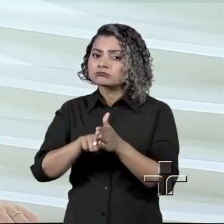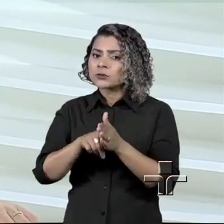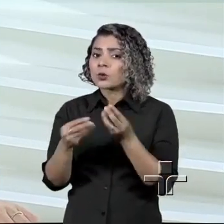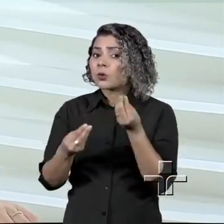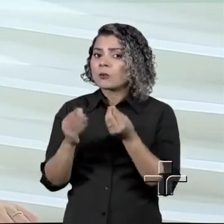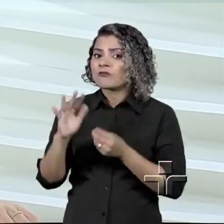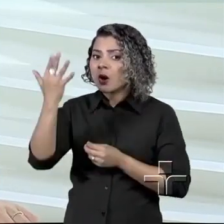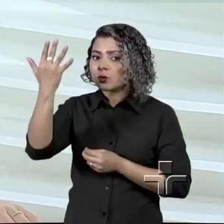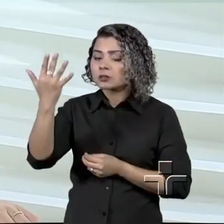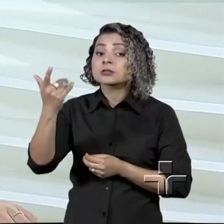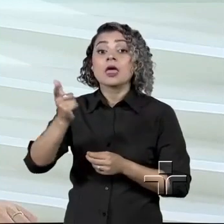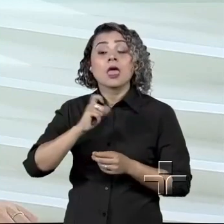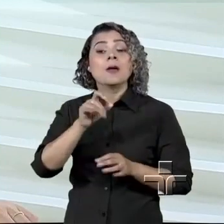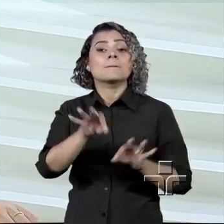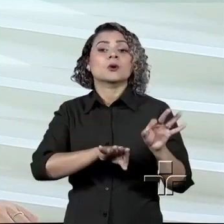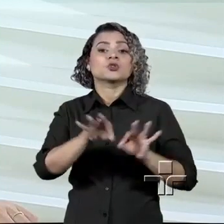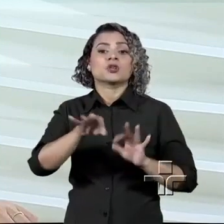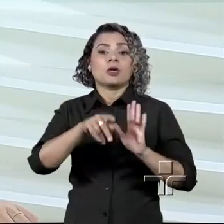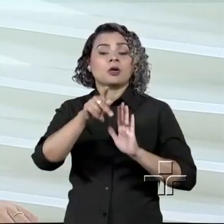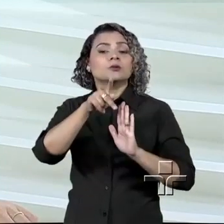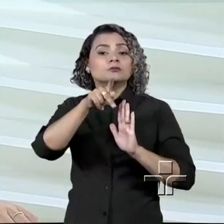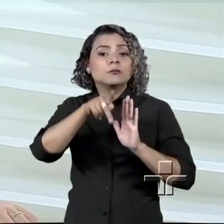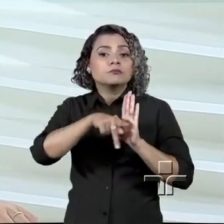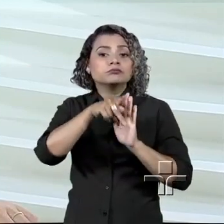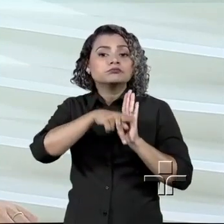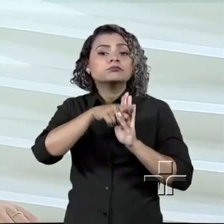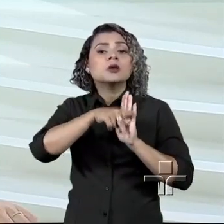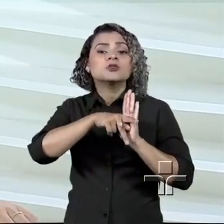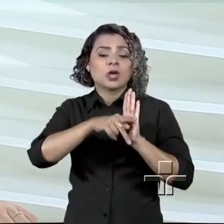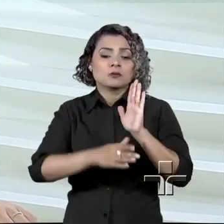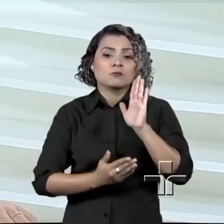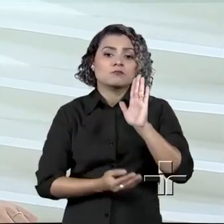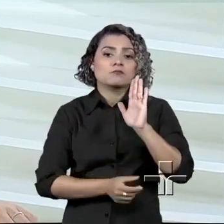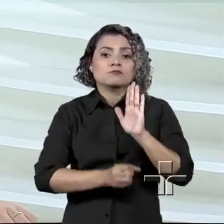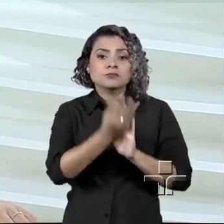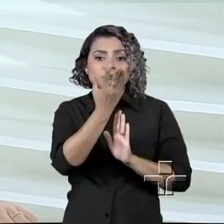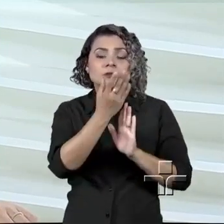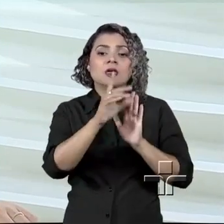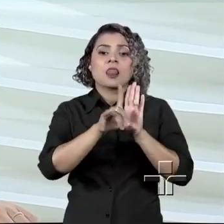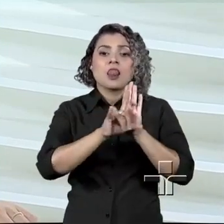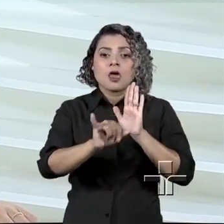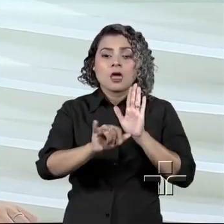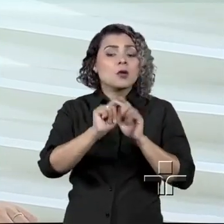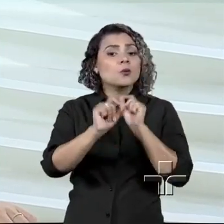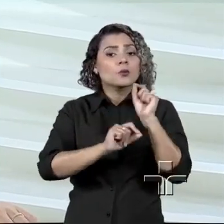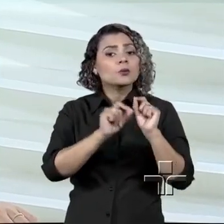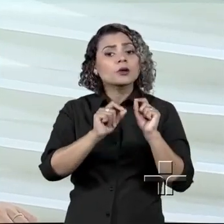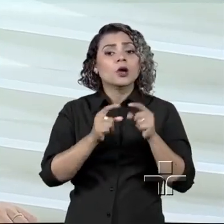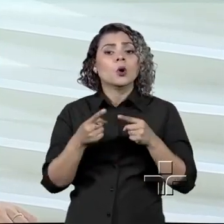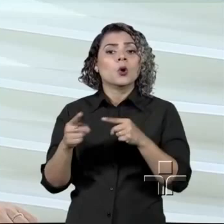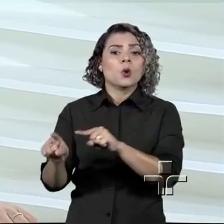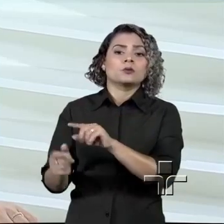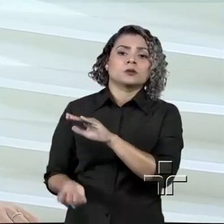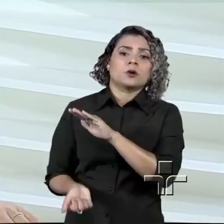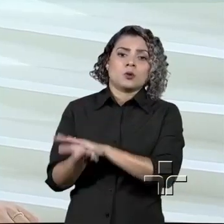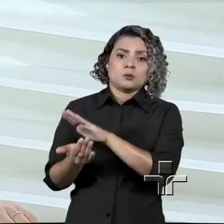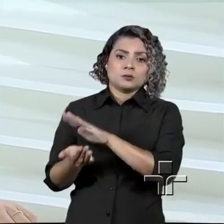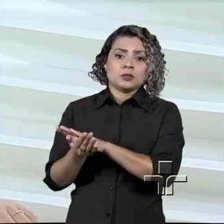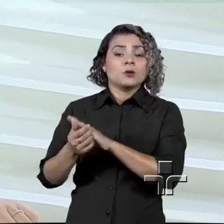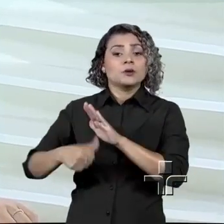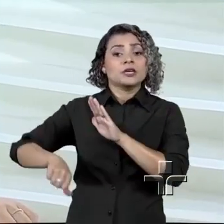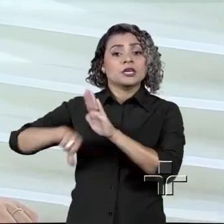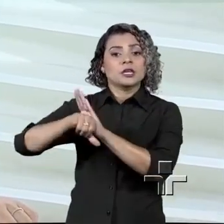acontecer. Seria um projeto de resolução para a criação de uma comissão mista de combate à corrupção e ao